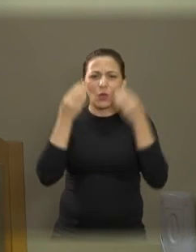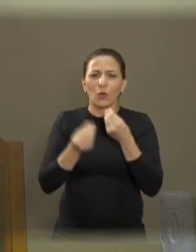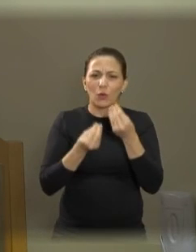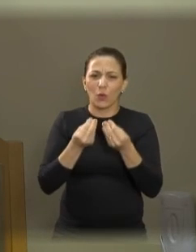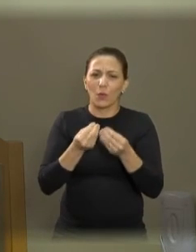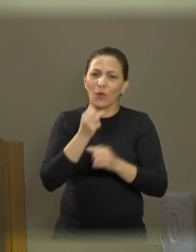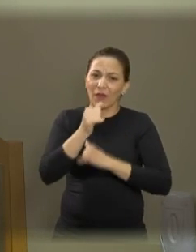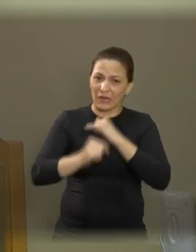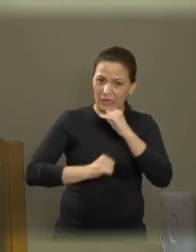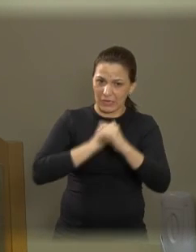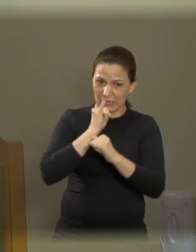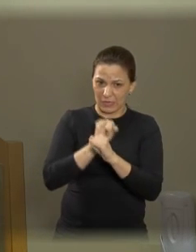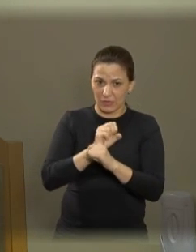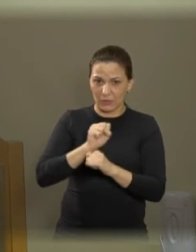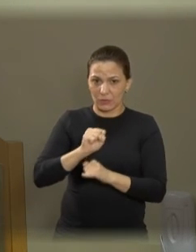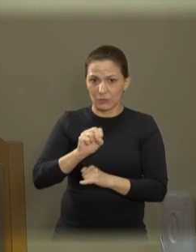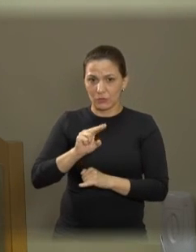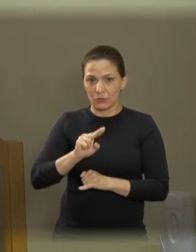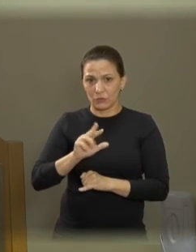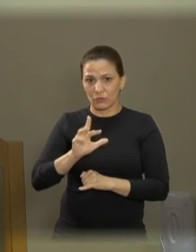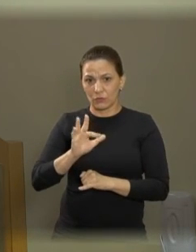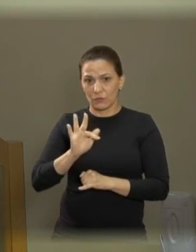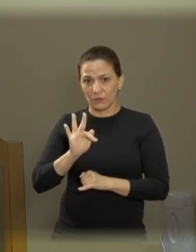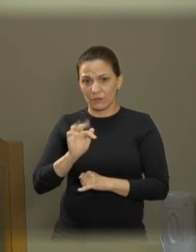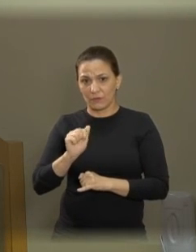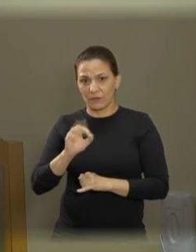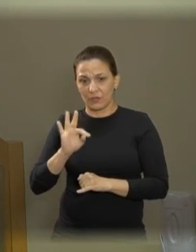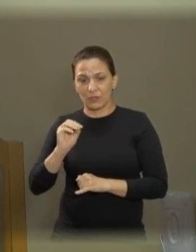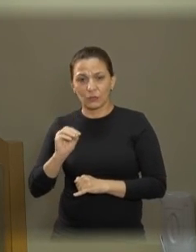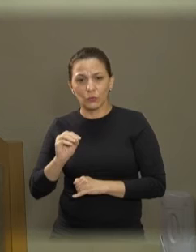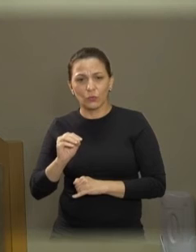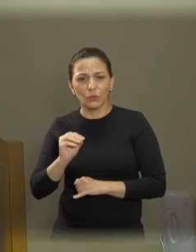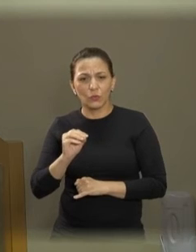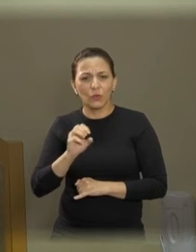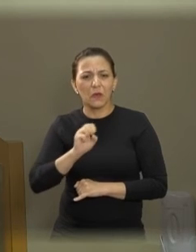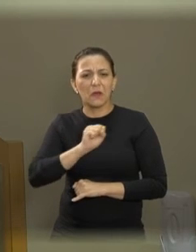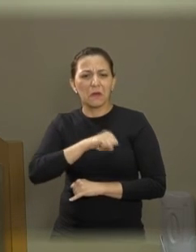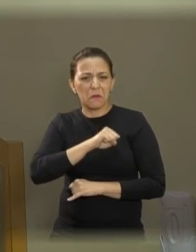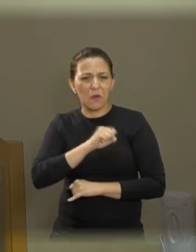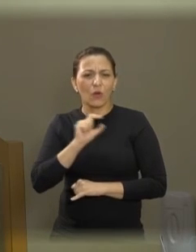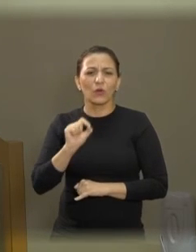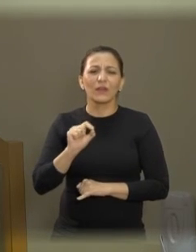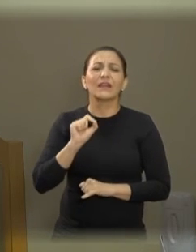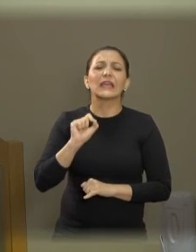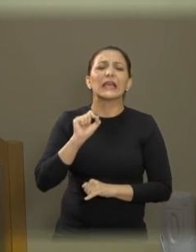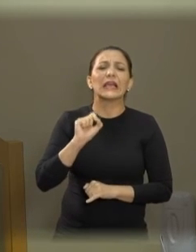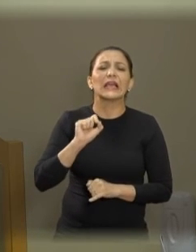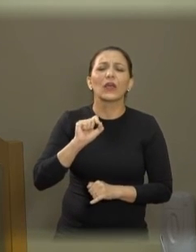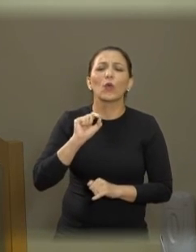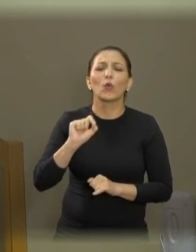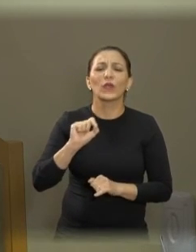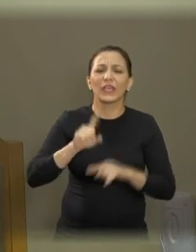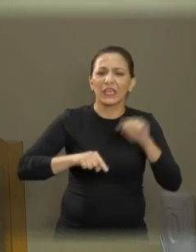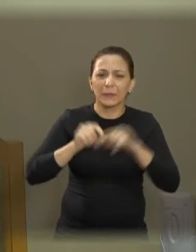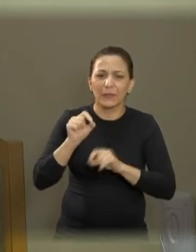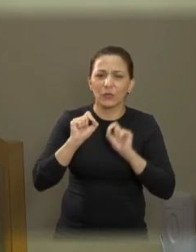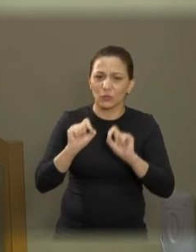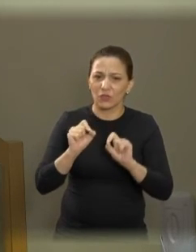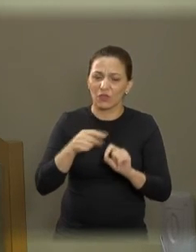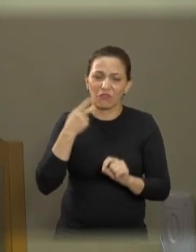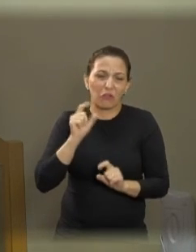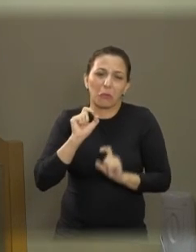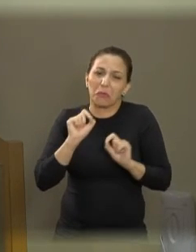na internet que sulfato faz mal. Eu falei, você não quer? Que sulfato? Quem é o sulfato? Não sei, fala